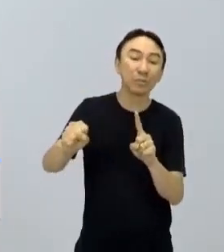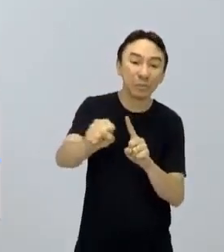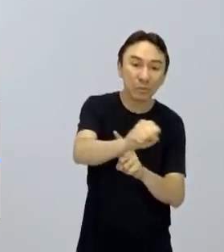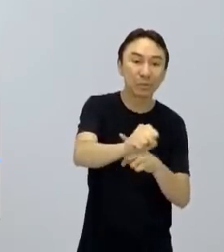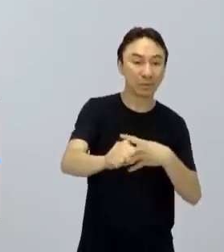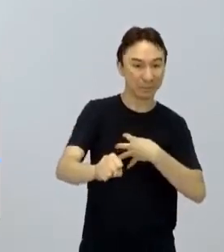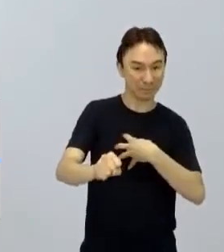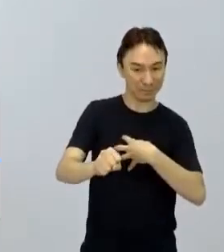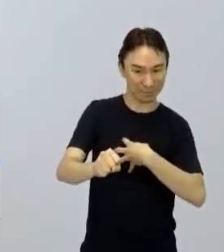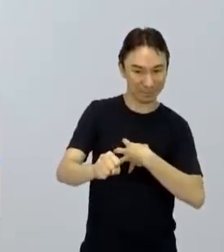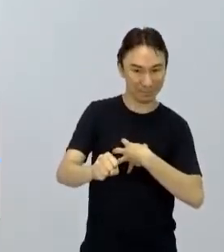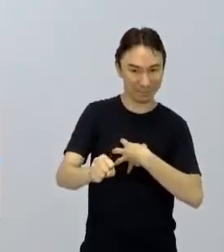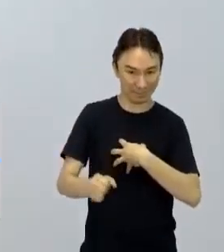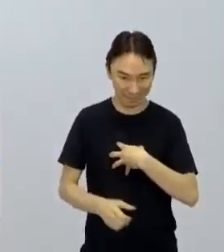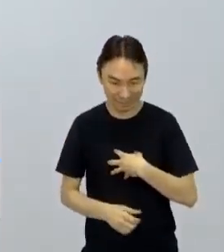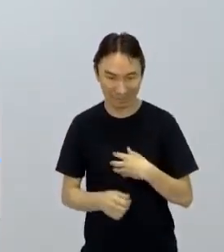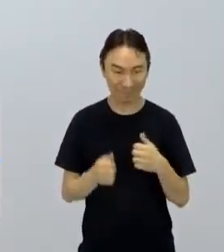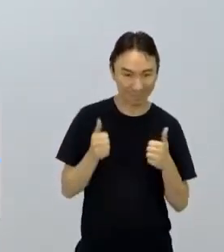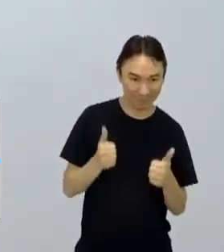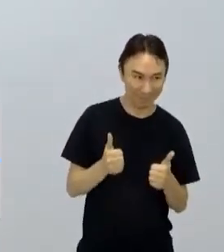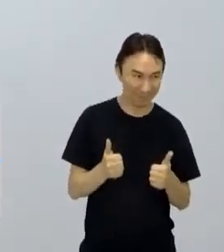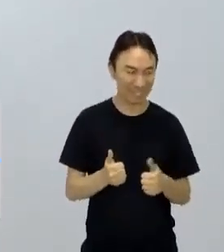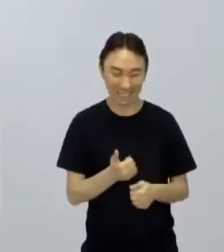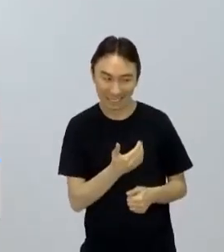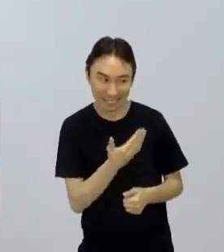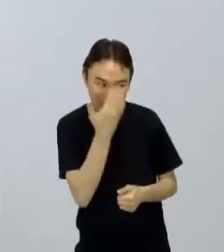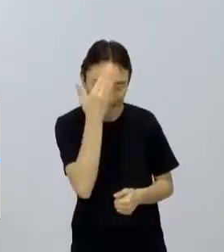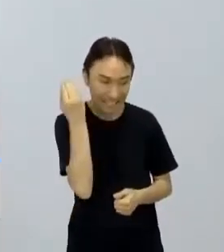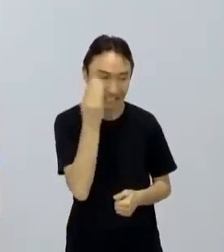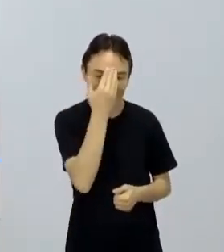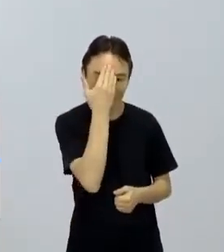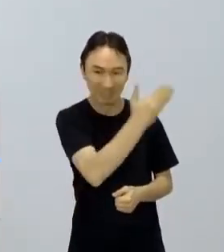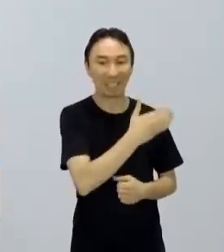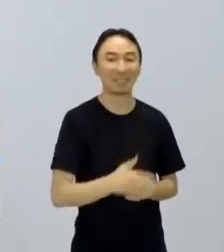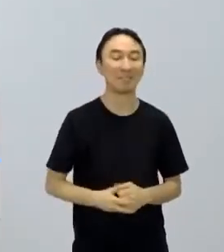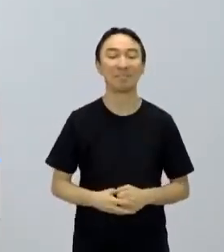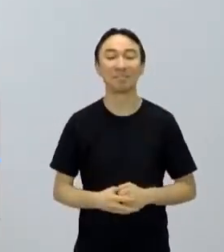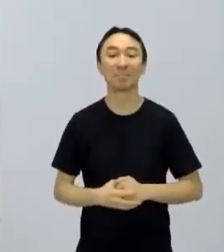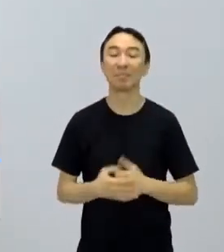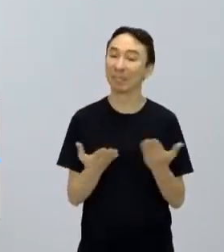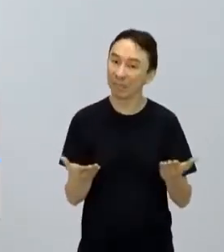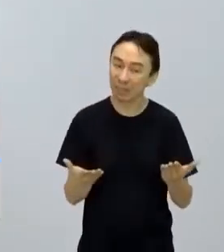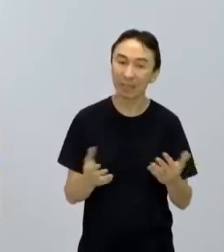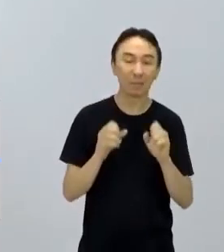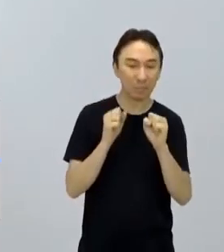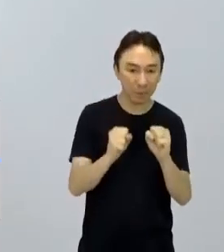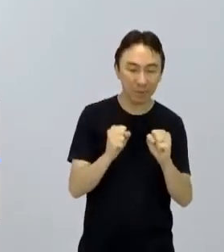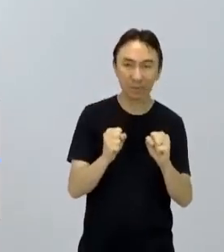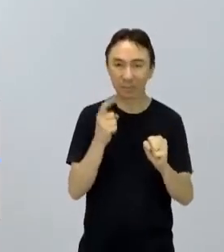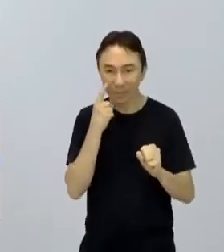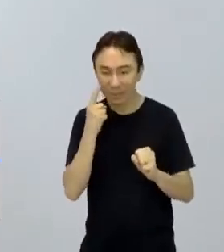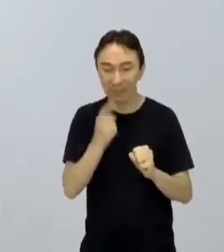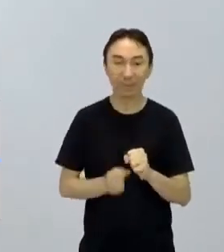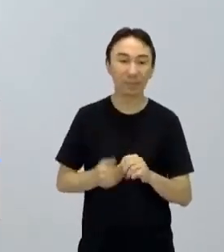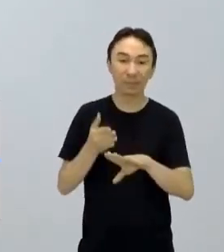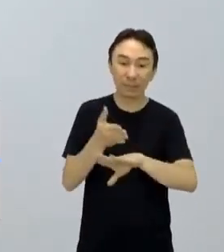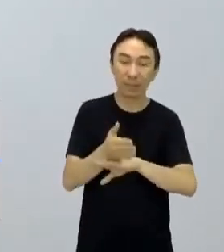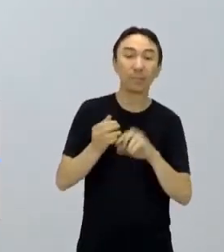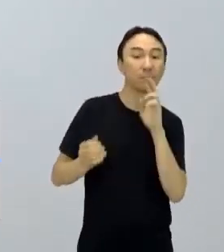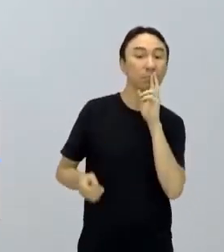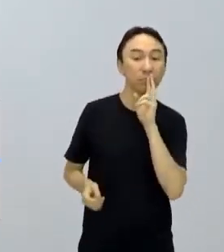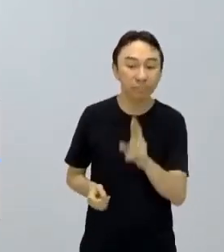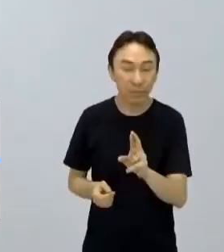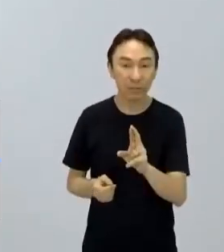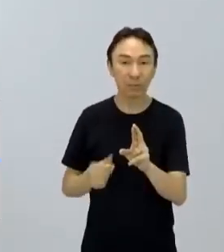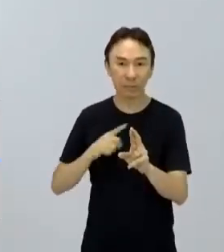emocional. Socioemocional, isso. Obrigado, professor. E aí você deve entrar lá, responder, tá bom? Você tem até o dia 22 de